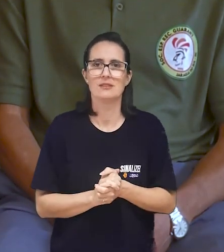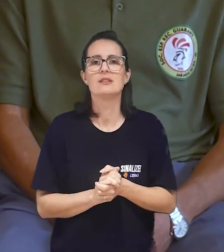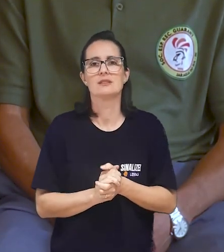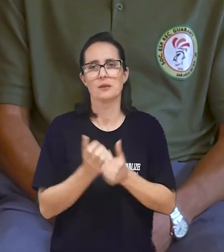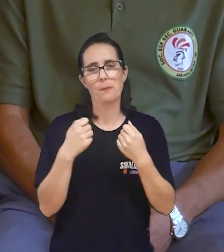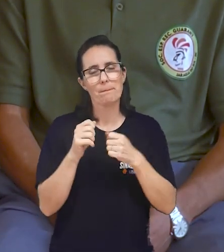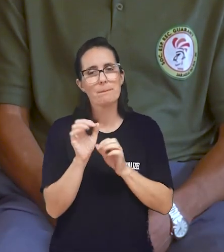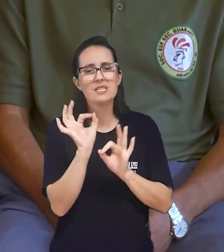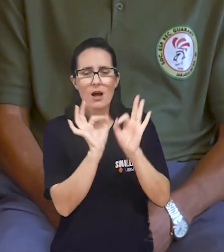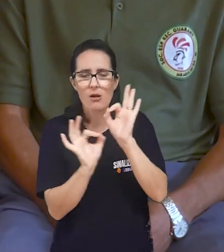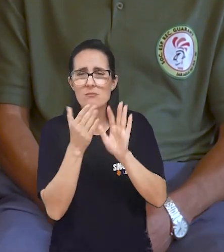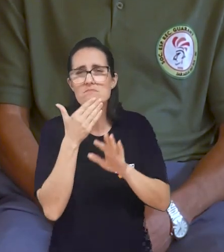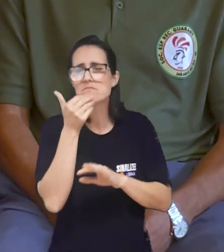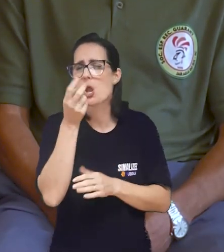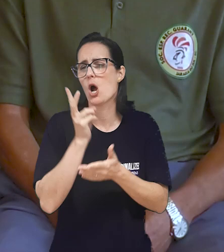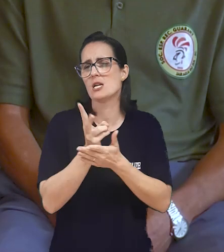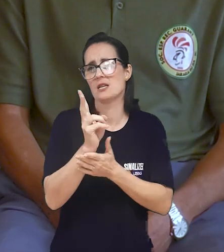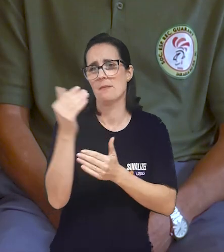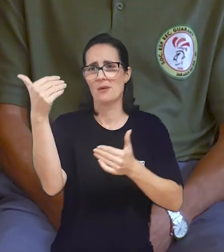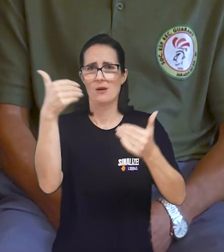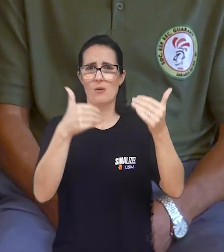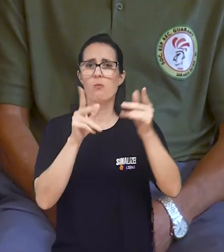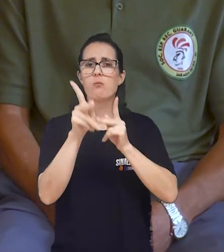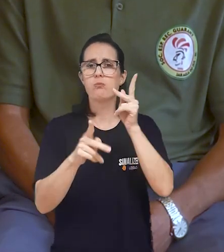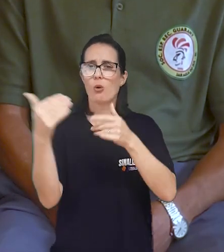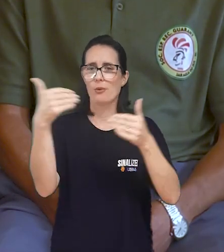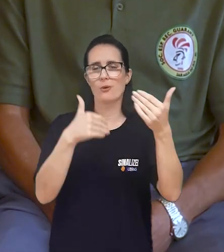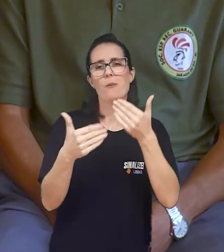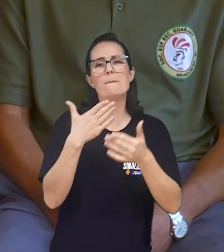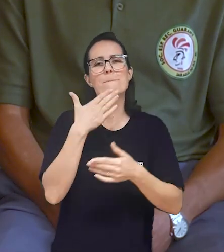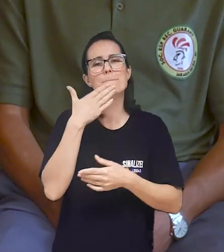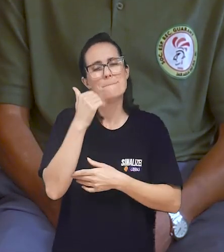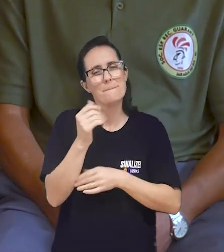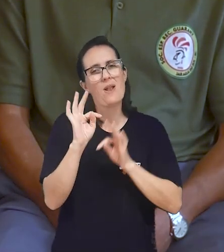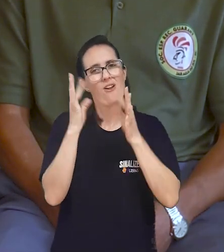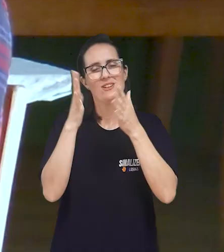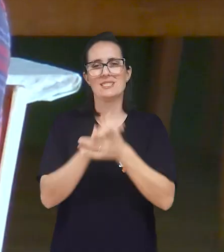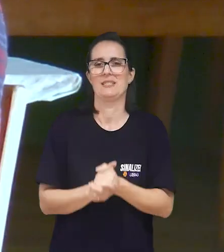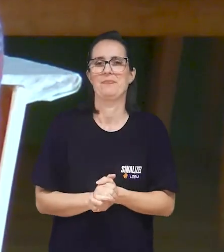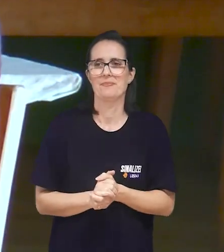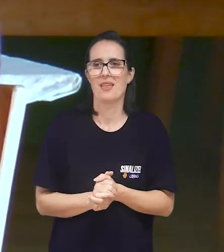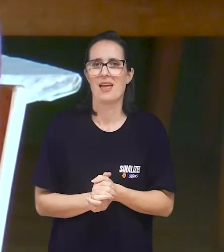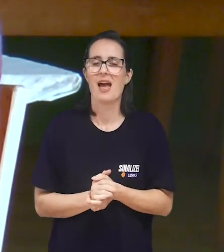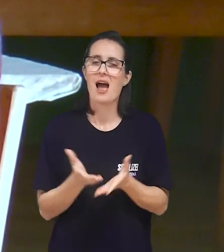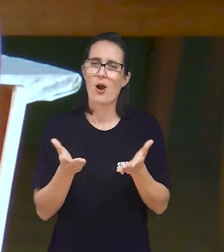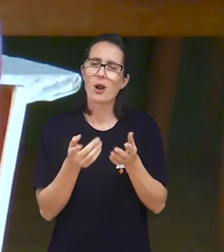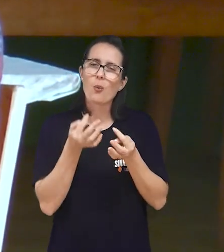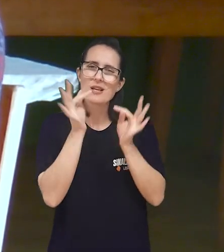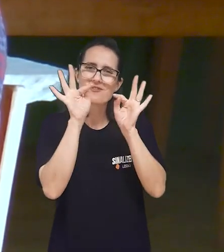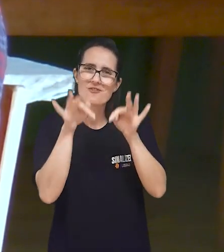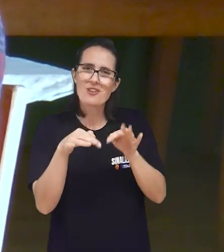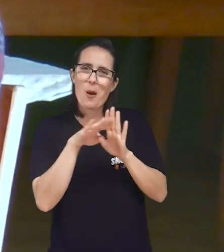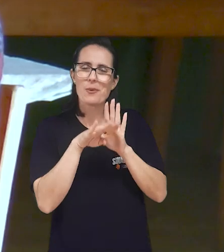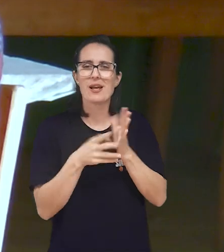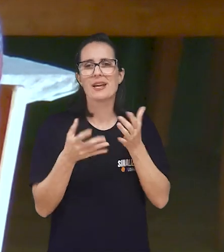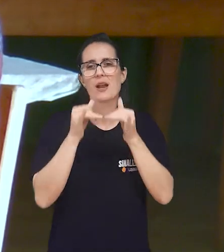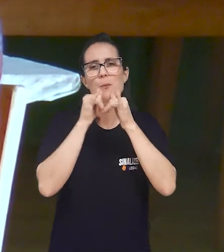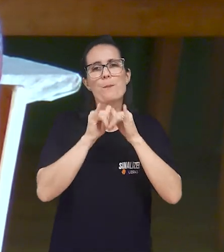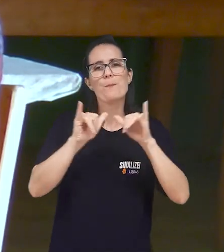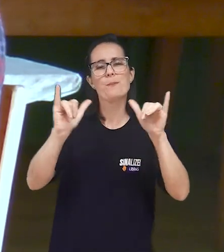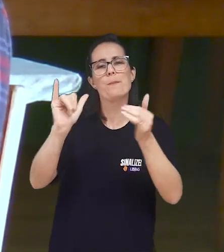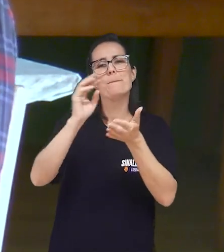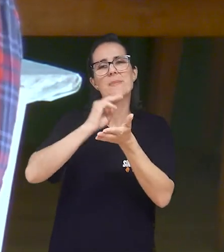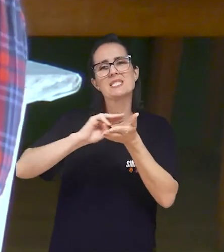causa dessas questões. Melhorar para cada vez atender melhor o público e a comunidade em geral. Para finalizar o nosso programa, gostaria que o